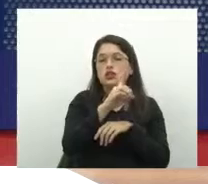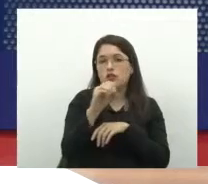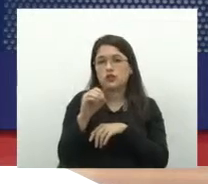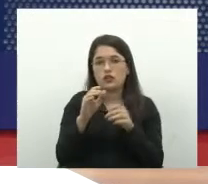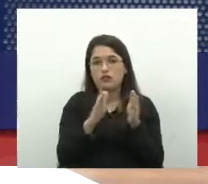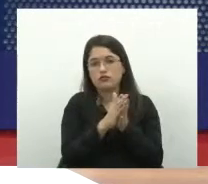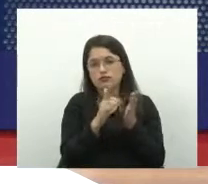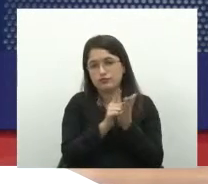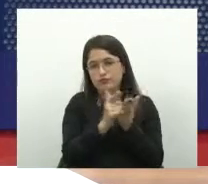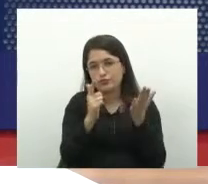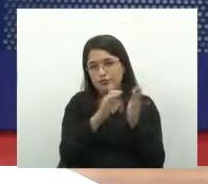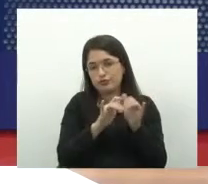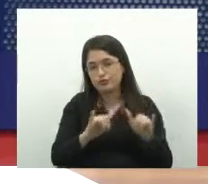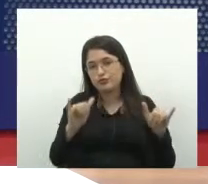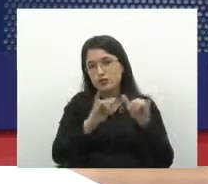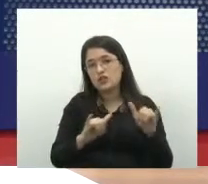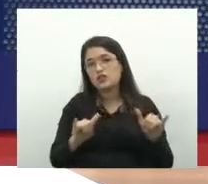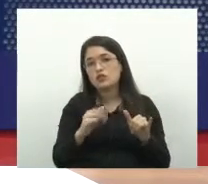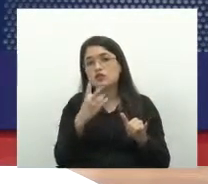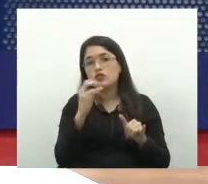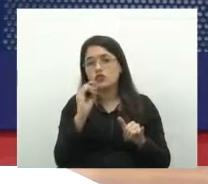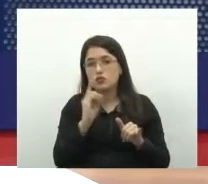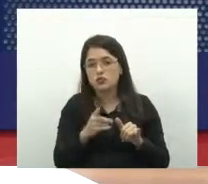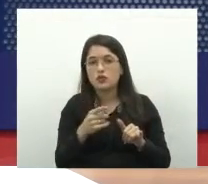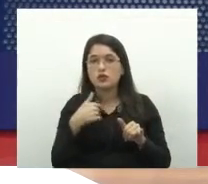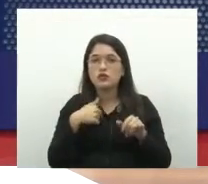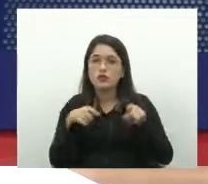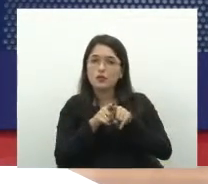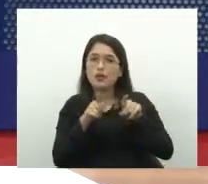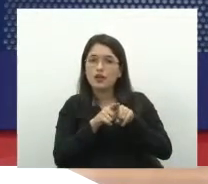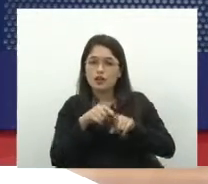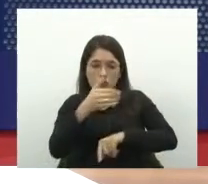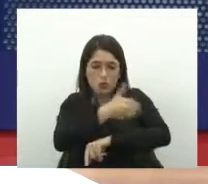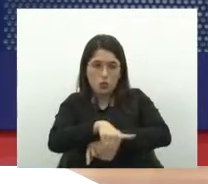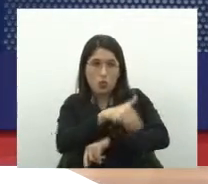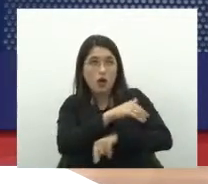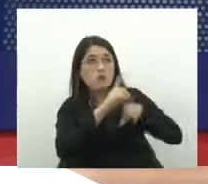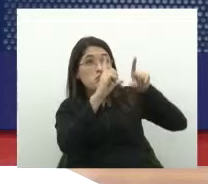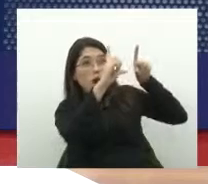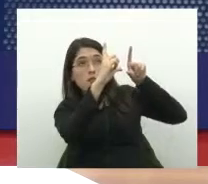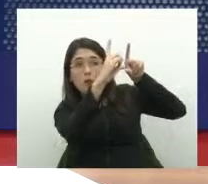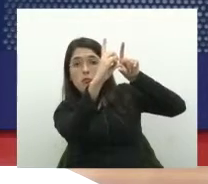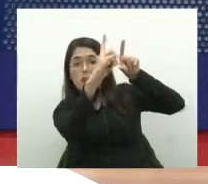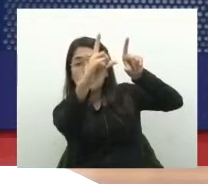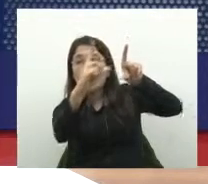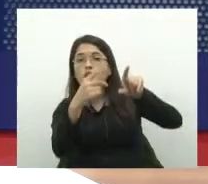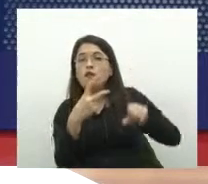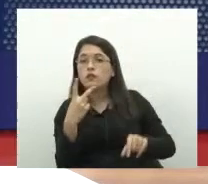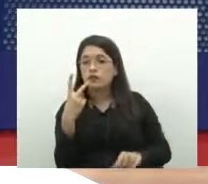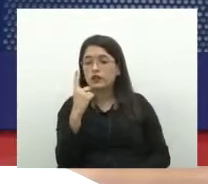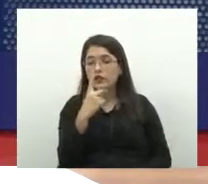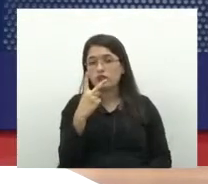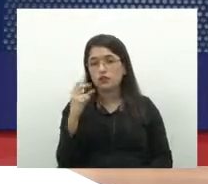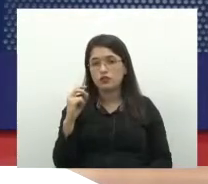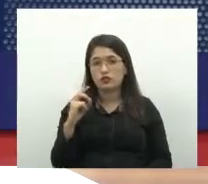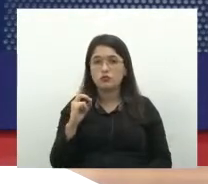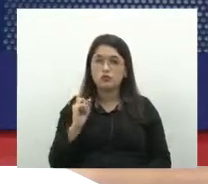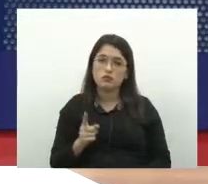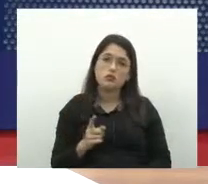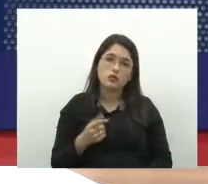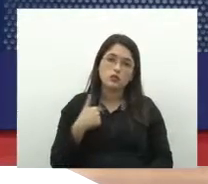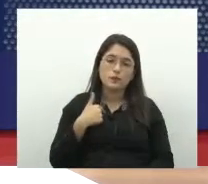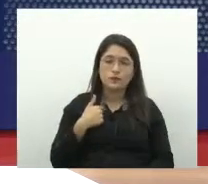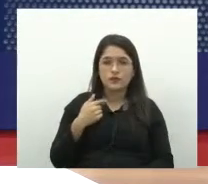semanais, 104 placas de outdoor espalhadas por todas as regiões da cidade, 12 front